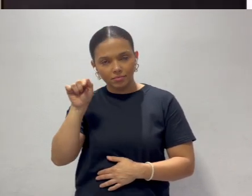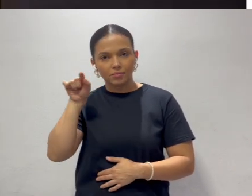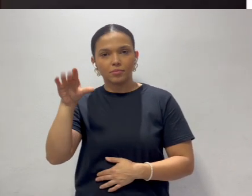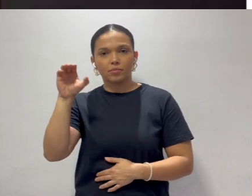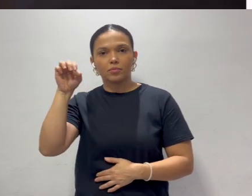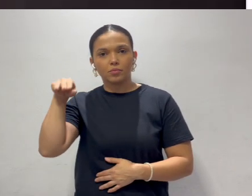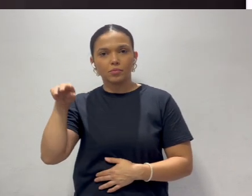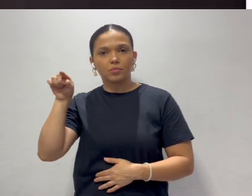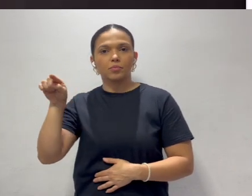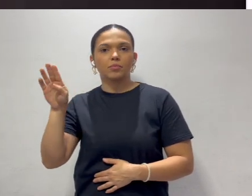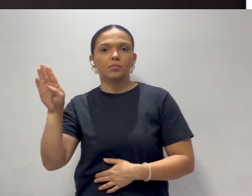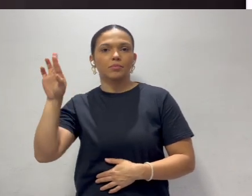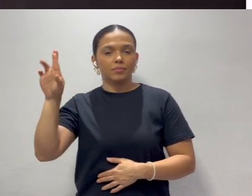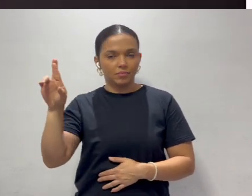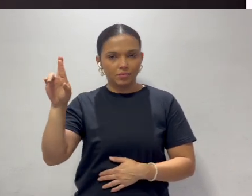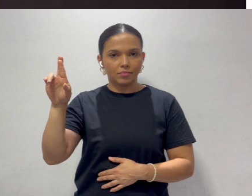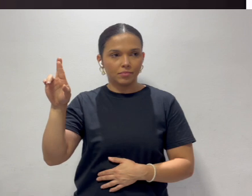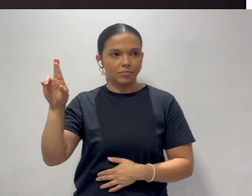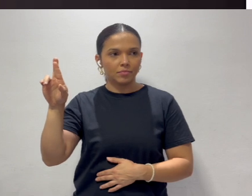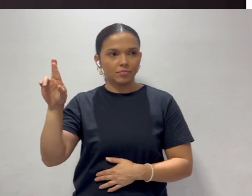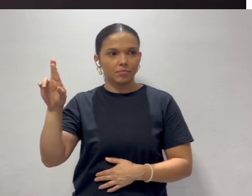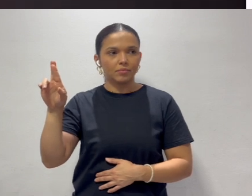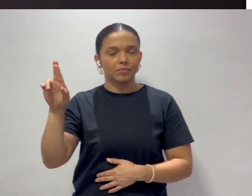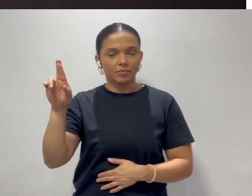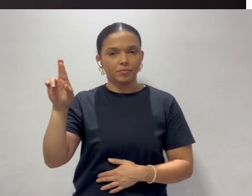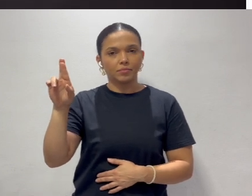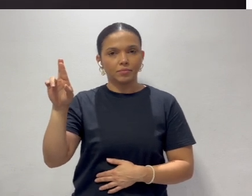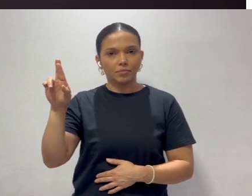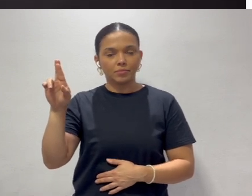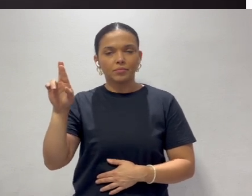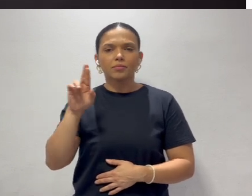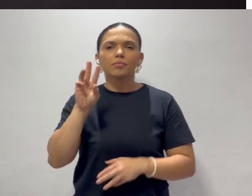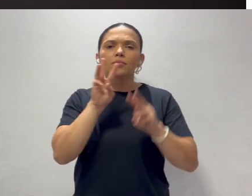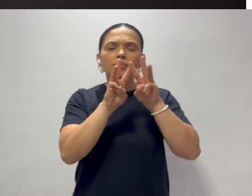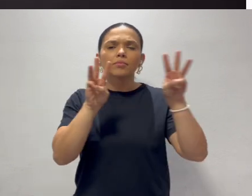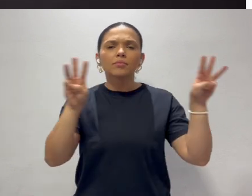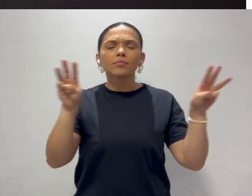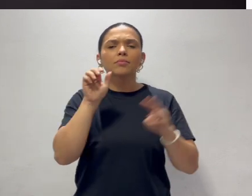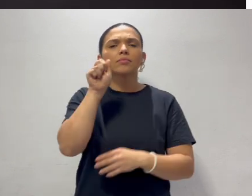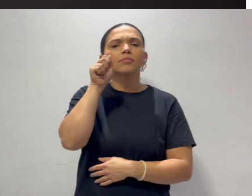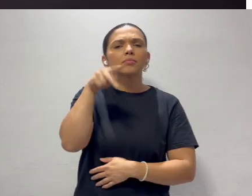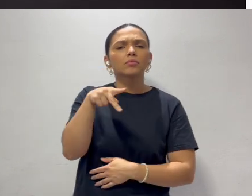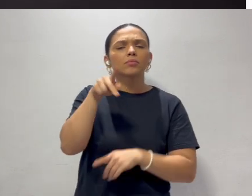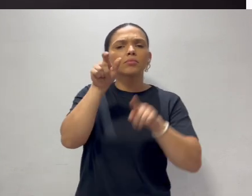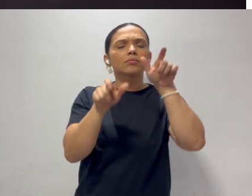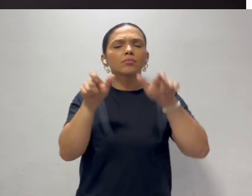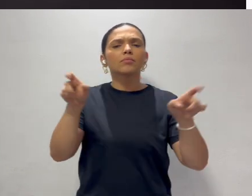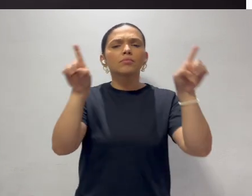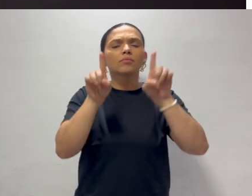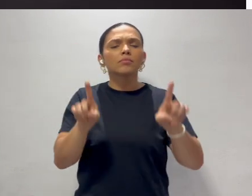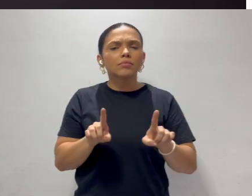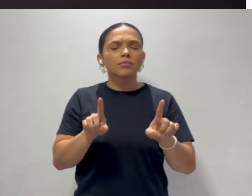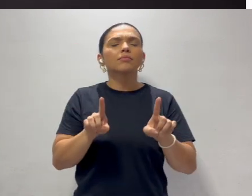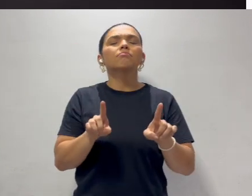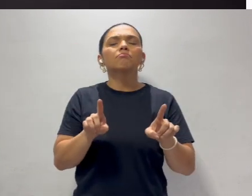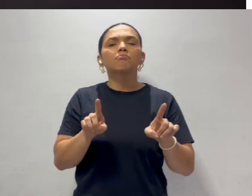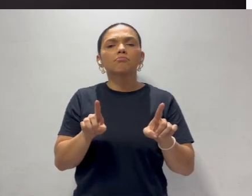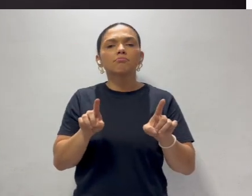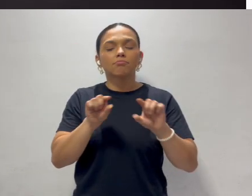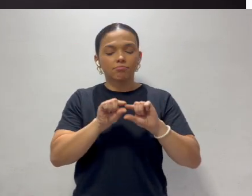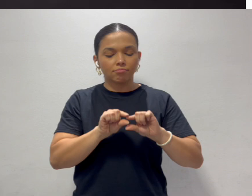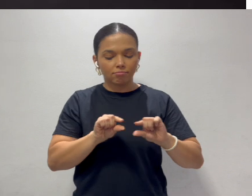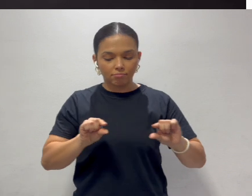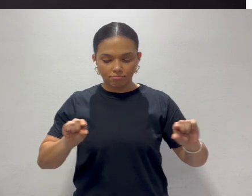www.susanemaia.com.br, é isso, Roland? Como é que é o endereço do site da Aposenta PCD? O Roland vai colocar para a gente